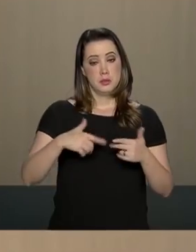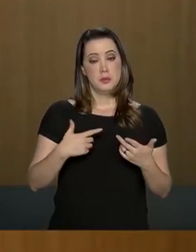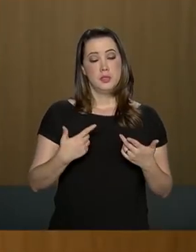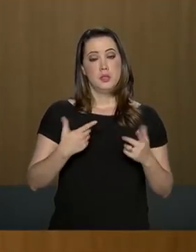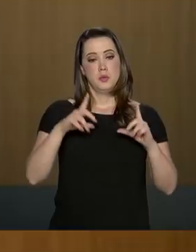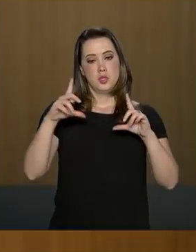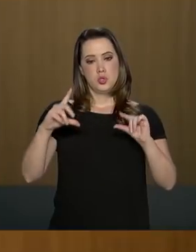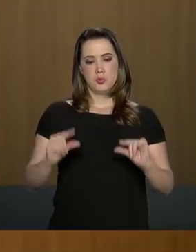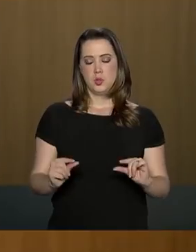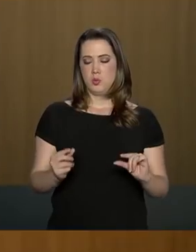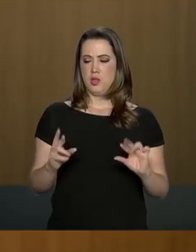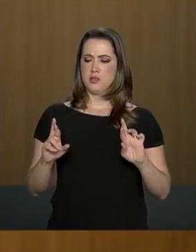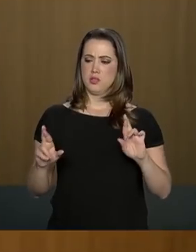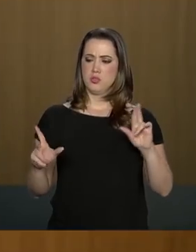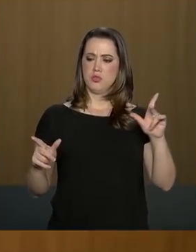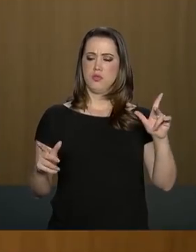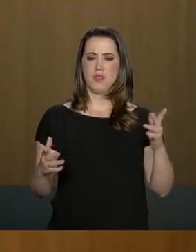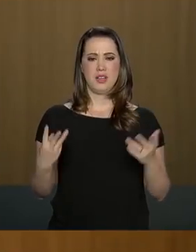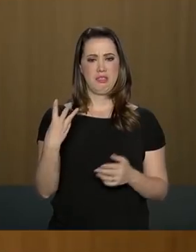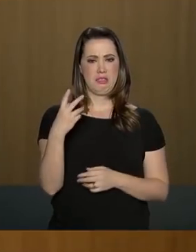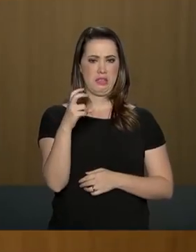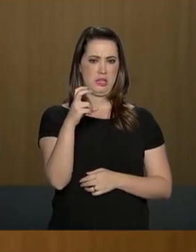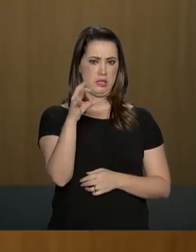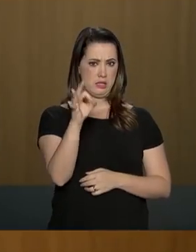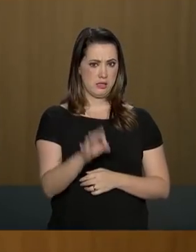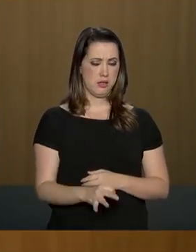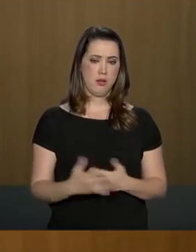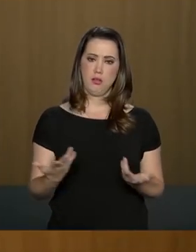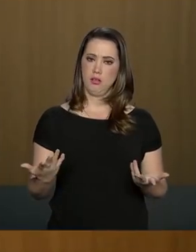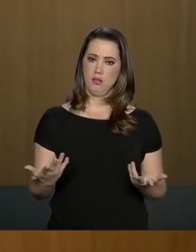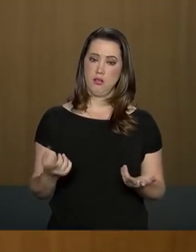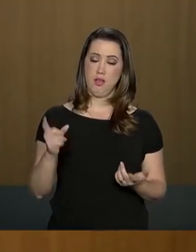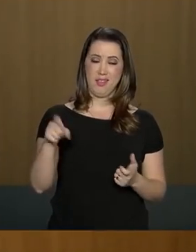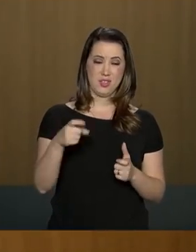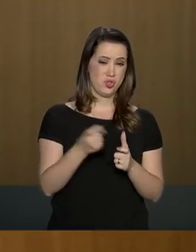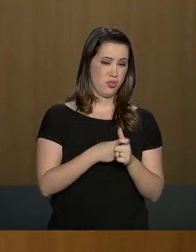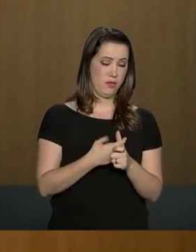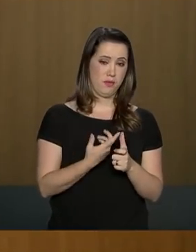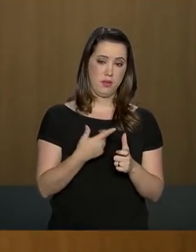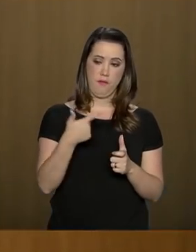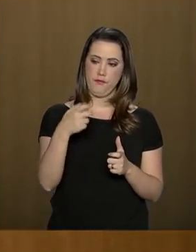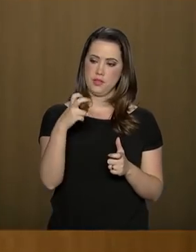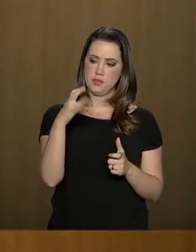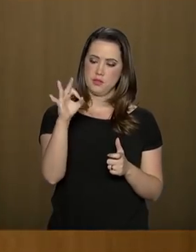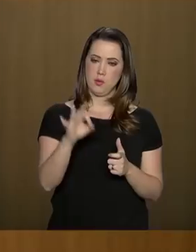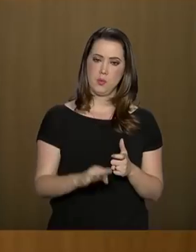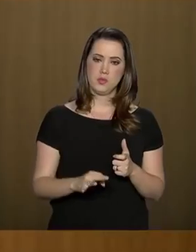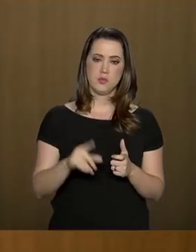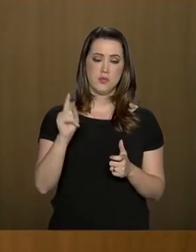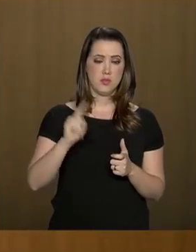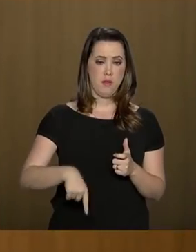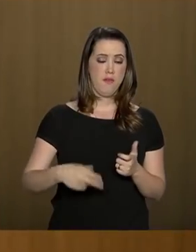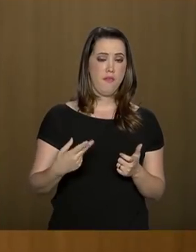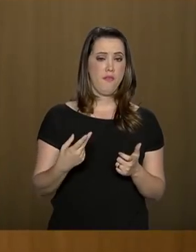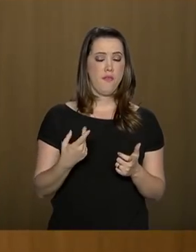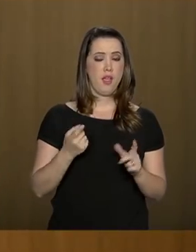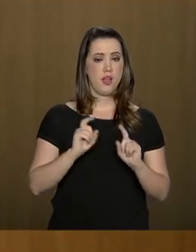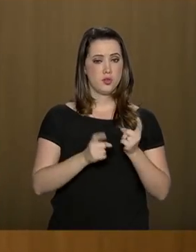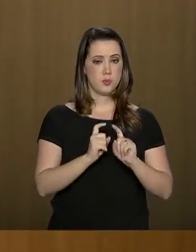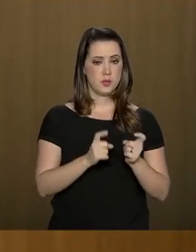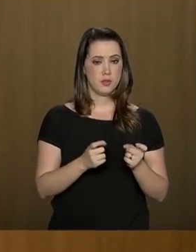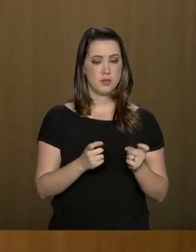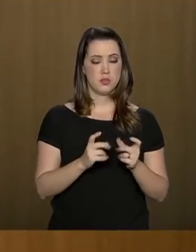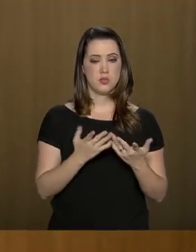bancário. Spread bancário hoje, 35% é inadimplência, 25% é custo